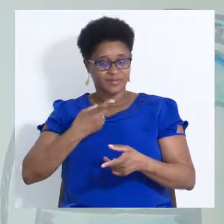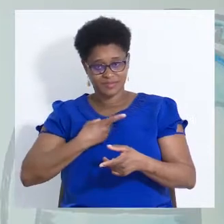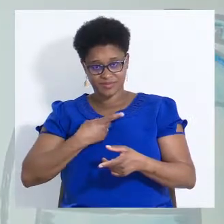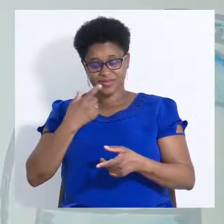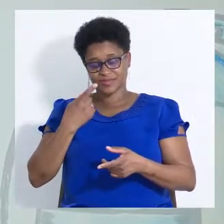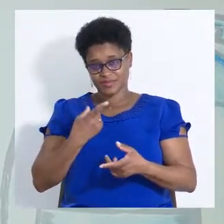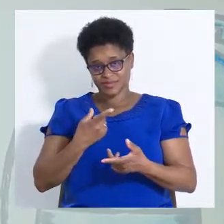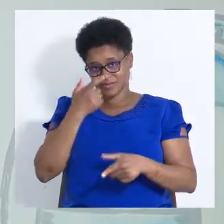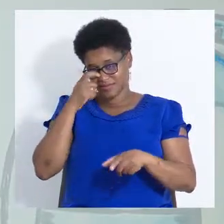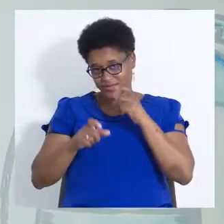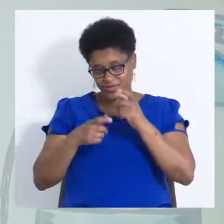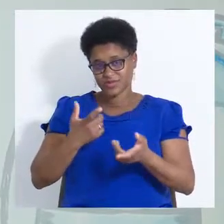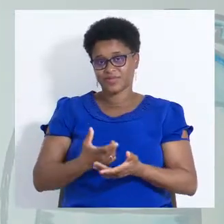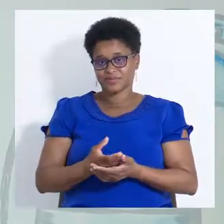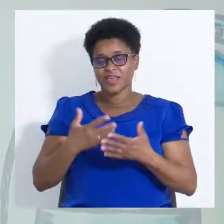cidadã. Já agora,